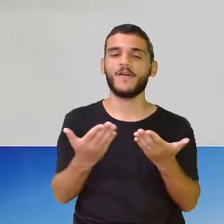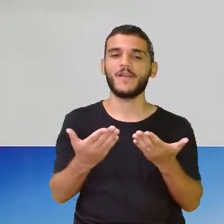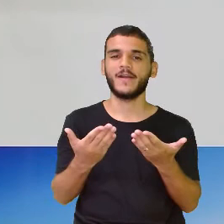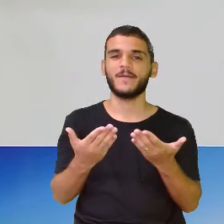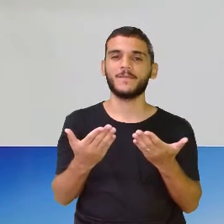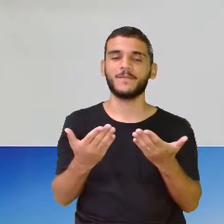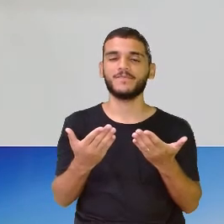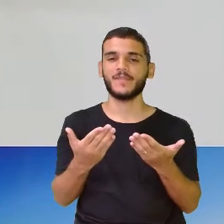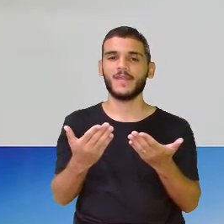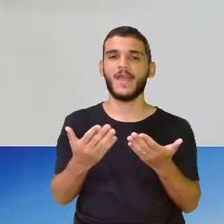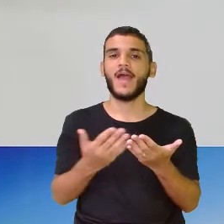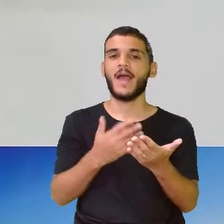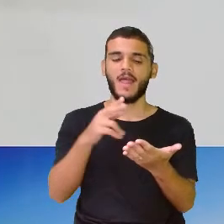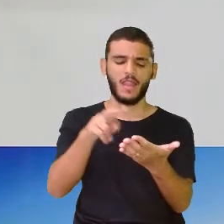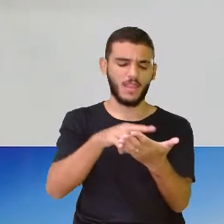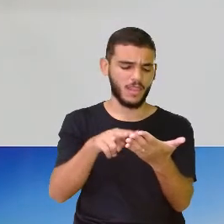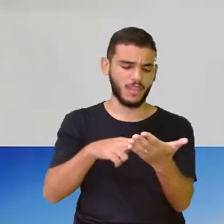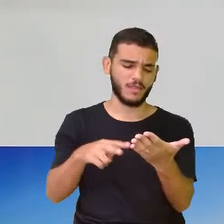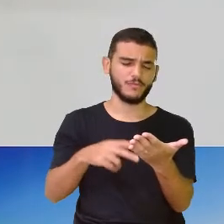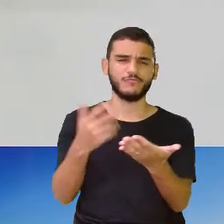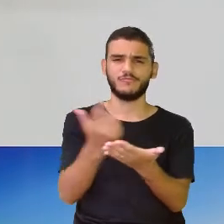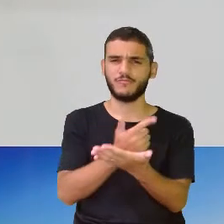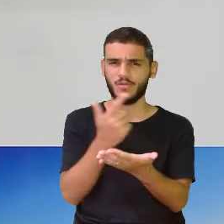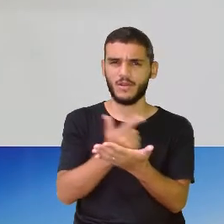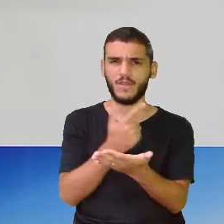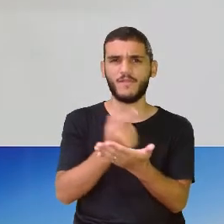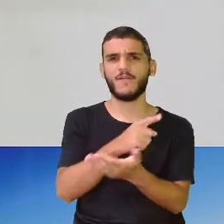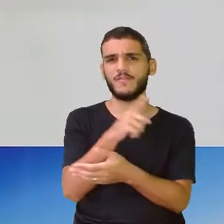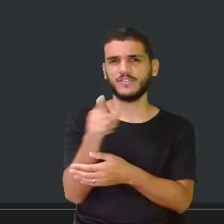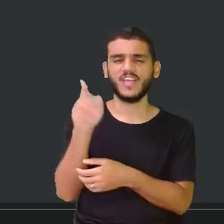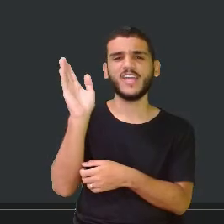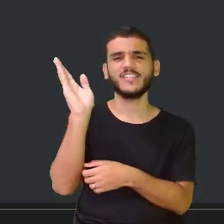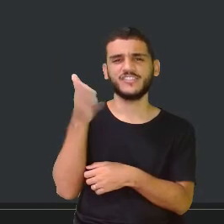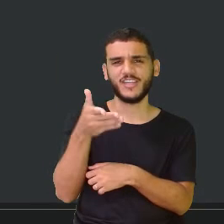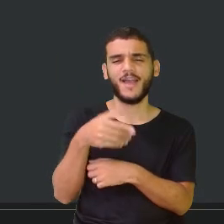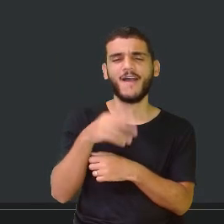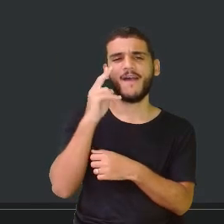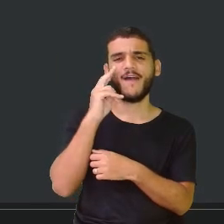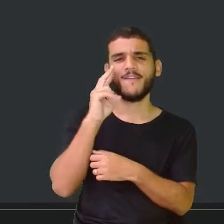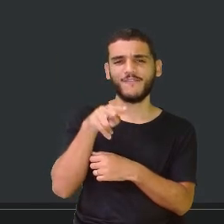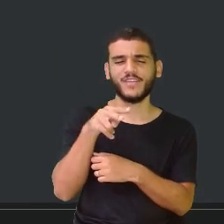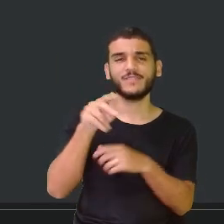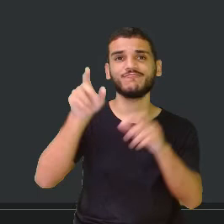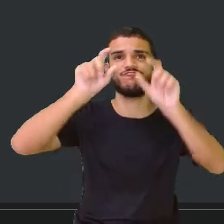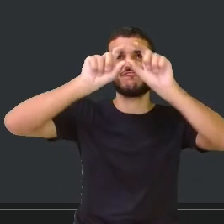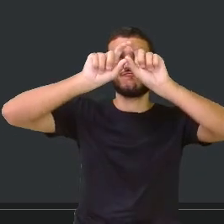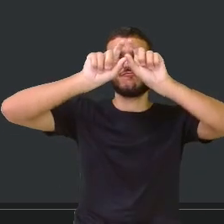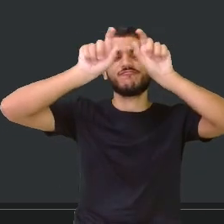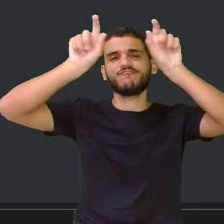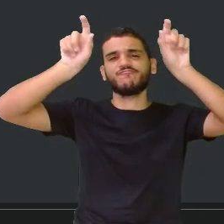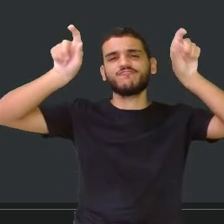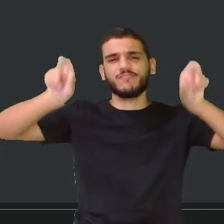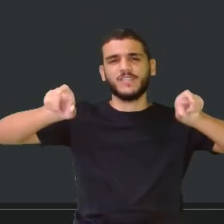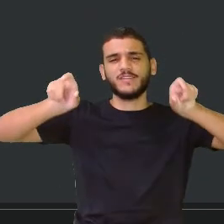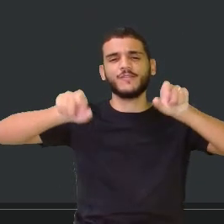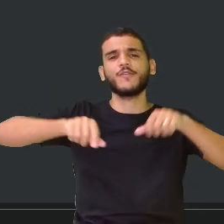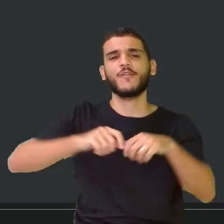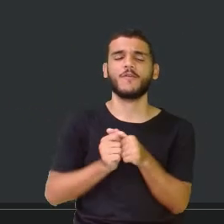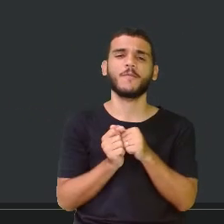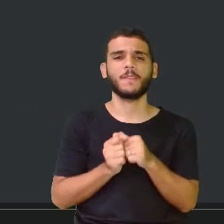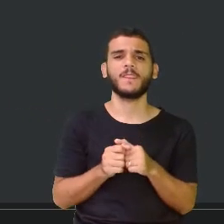a leitura deste livro, né? Que vocês já viram que o título justamente é A